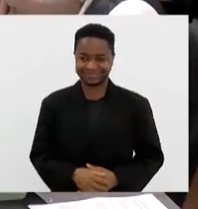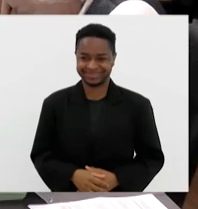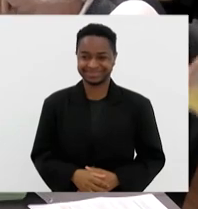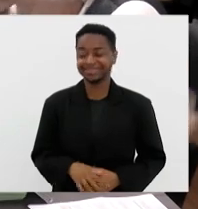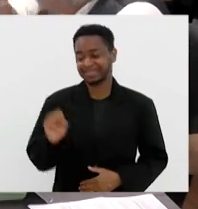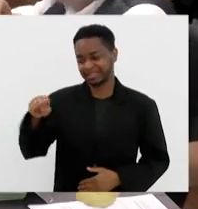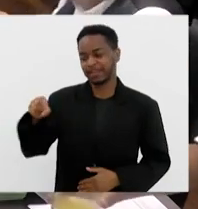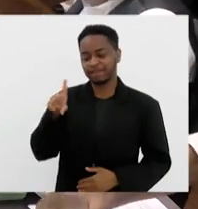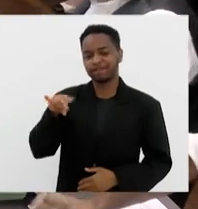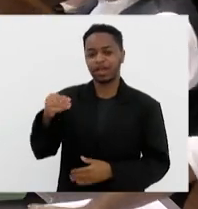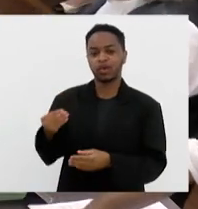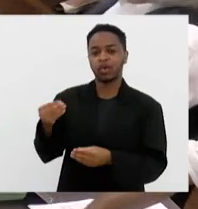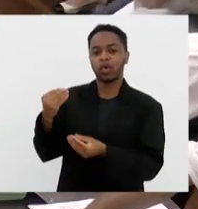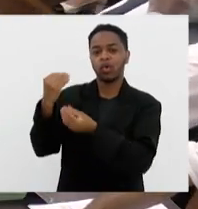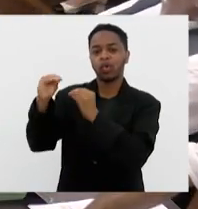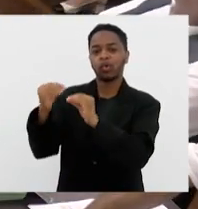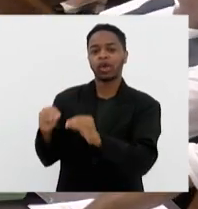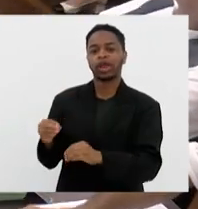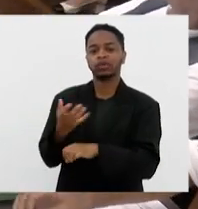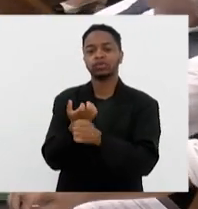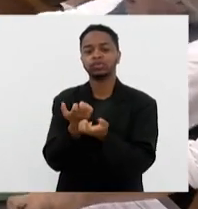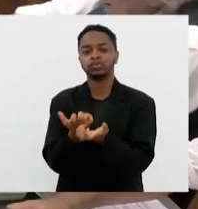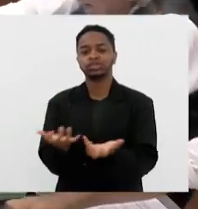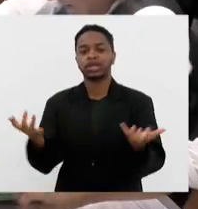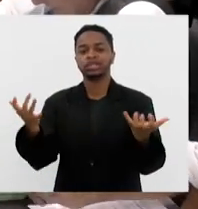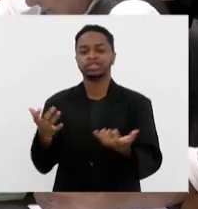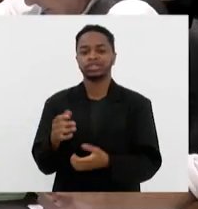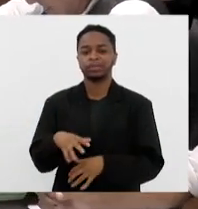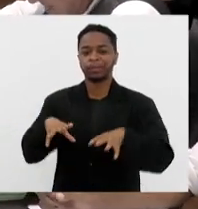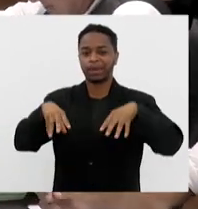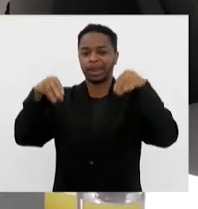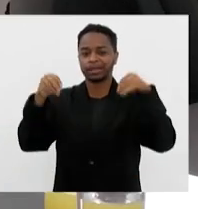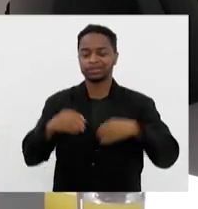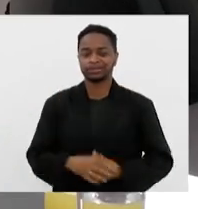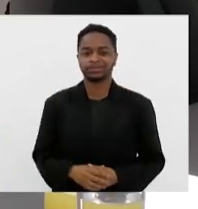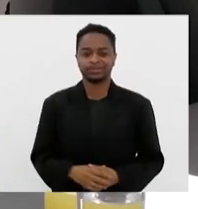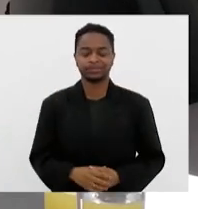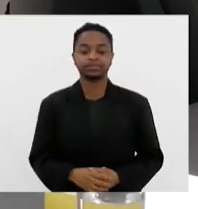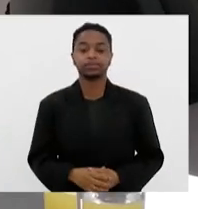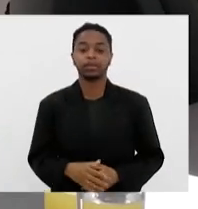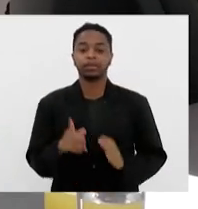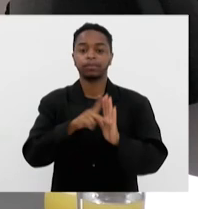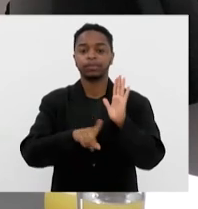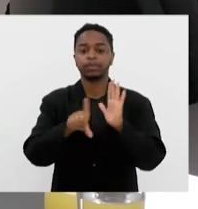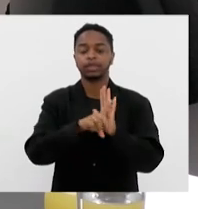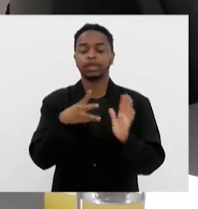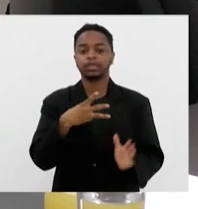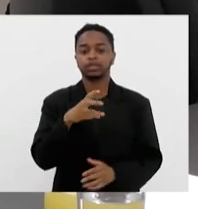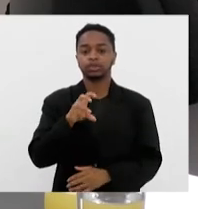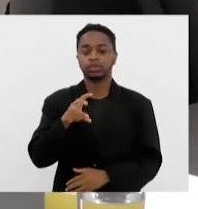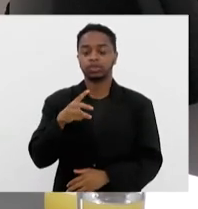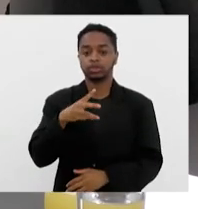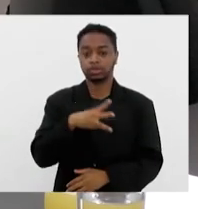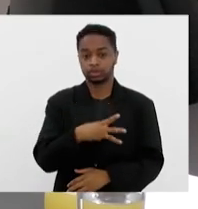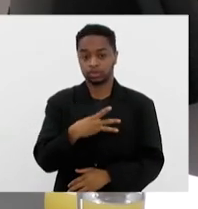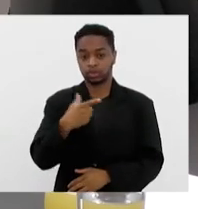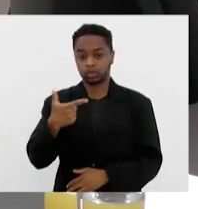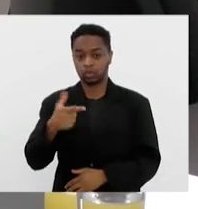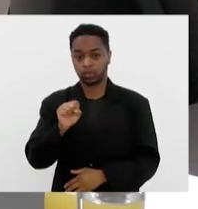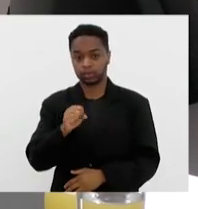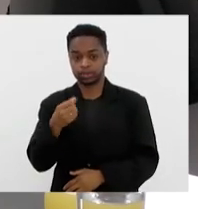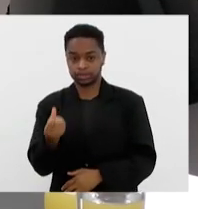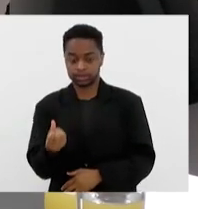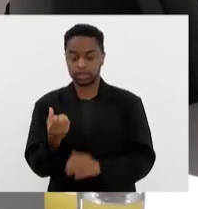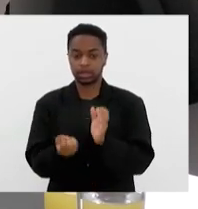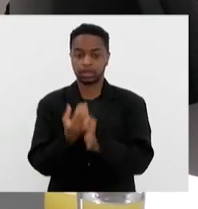Vai ser lá no Jardim do Guanabara. Projeto de lei número 3286 de 22, é o item 9 da pauta, de autoria do